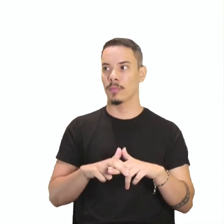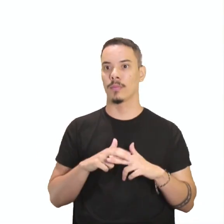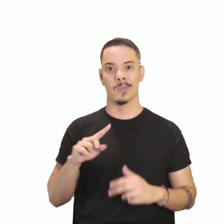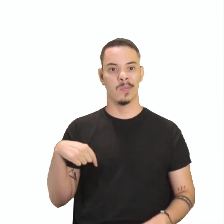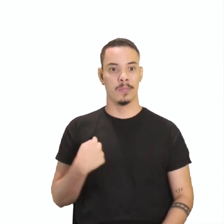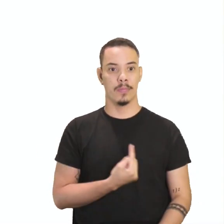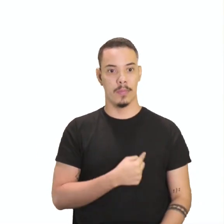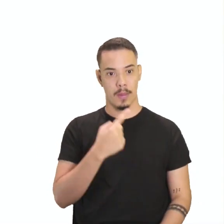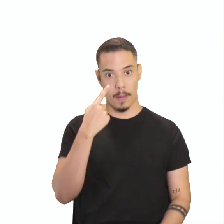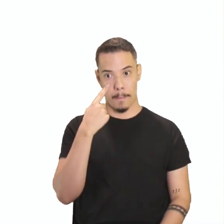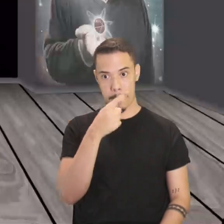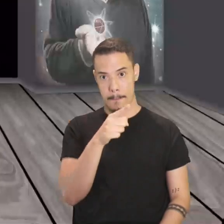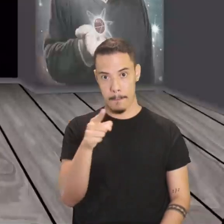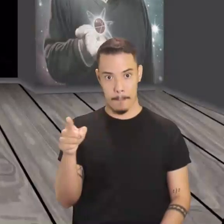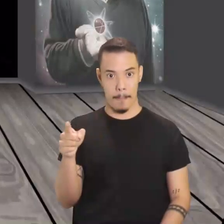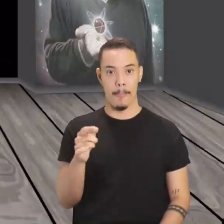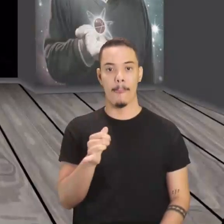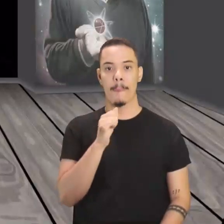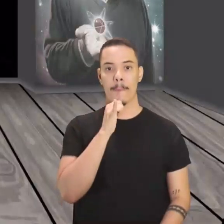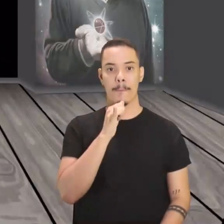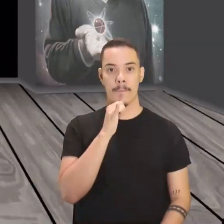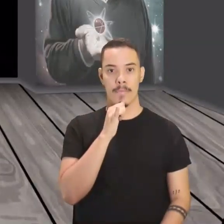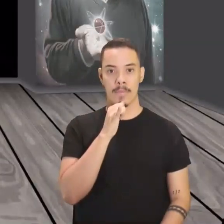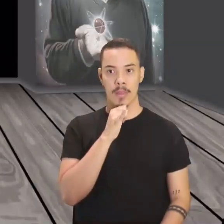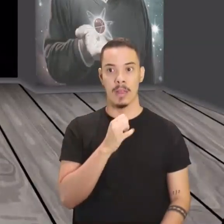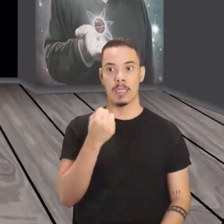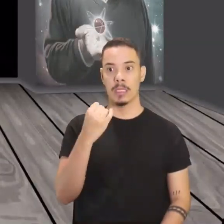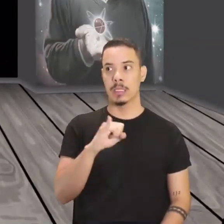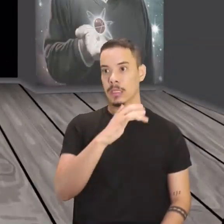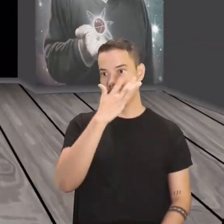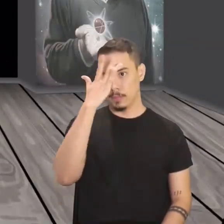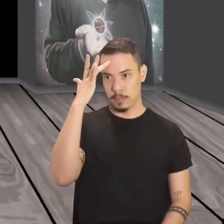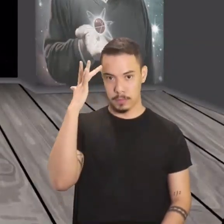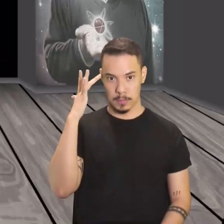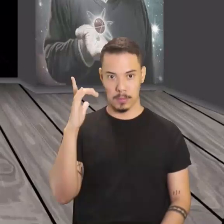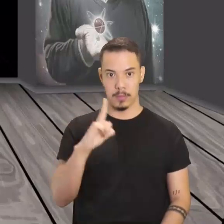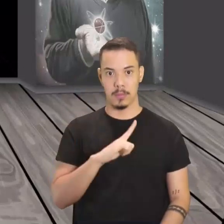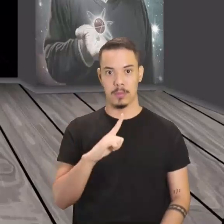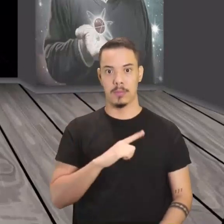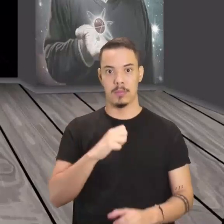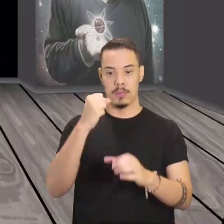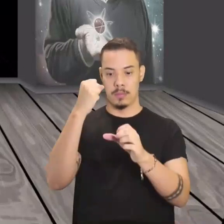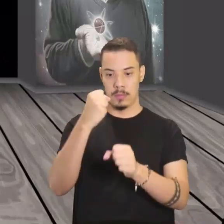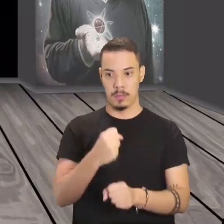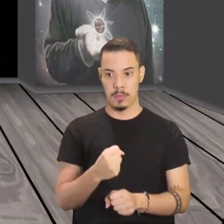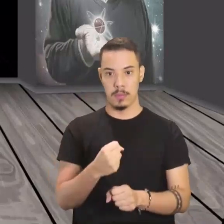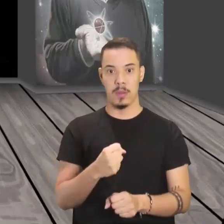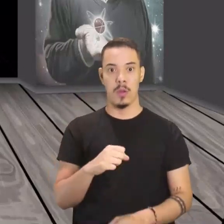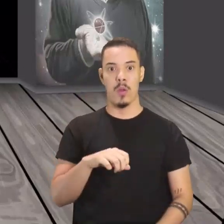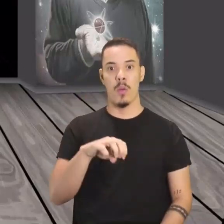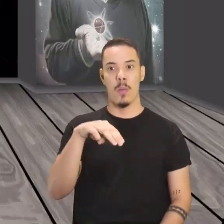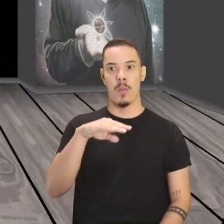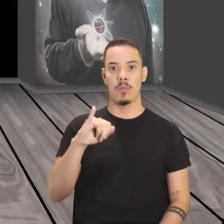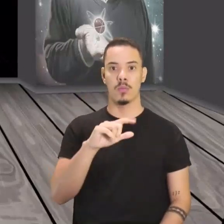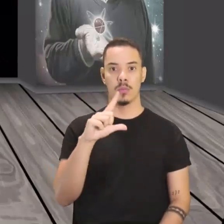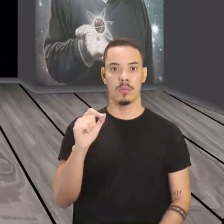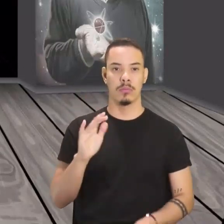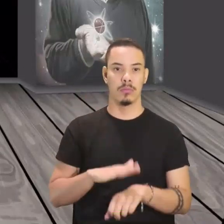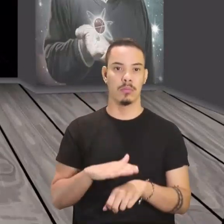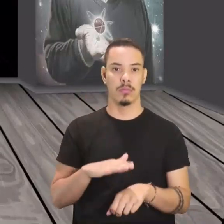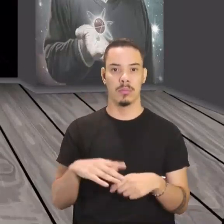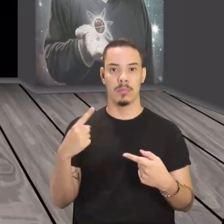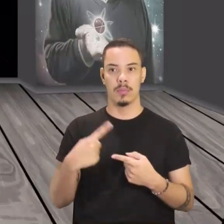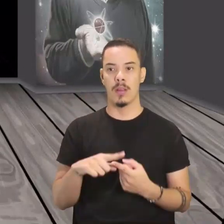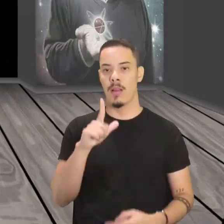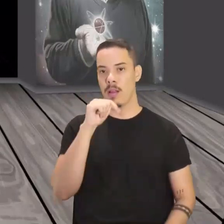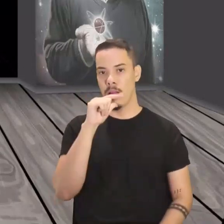consideração que, por exemplo, enquanto a pessoa levanta o pilão e soca, o monjolo leva muito tempo, porque ele tem que encher de